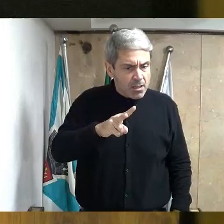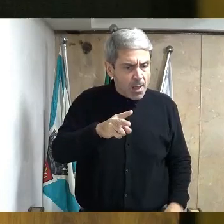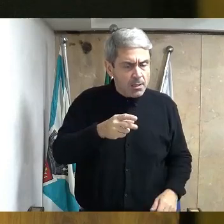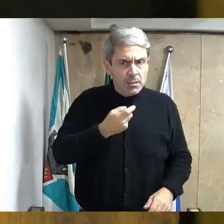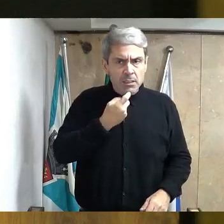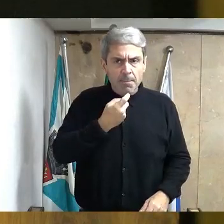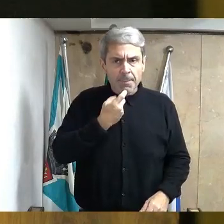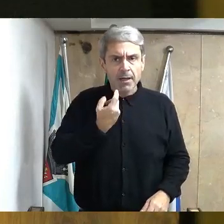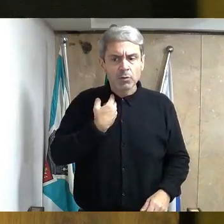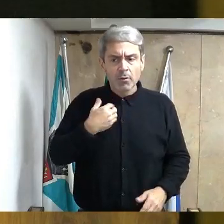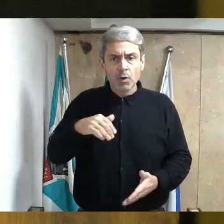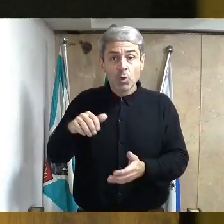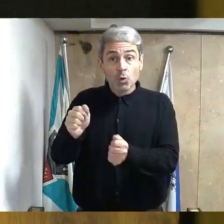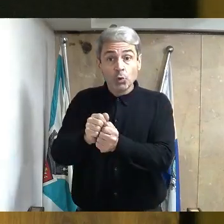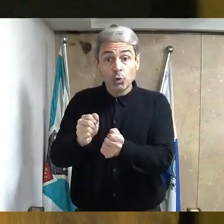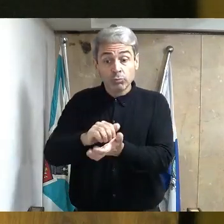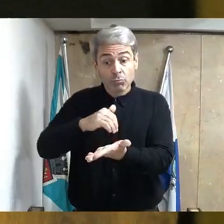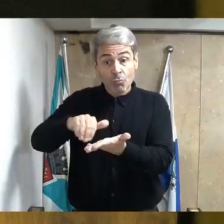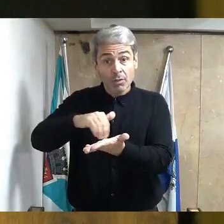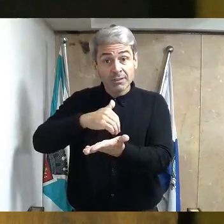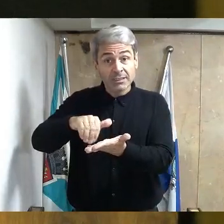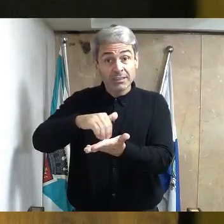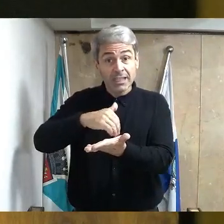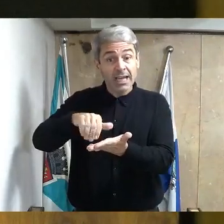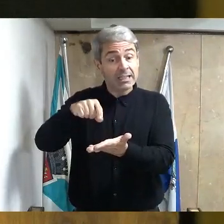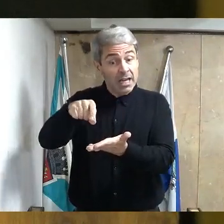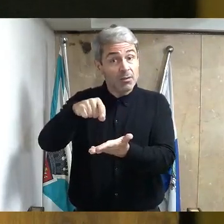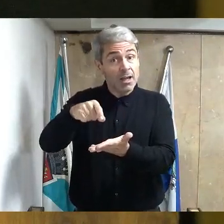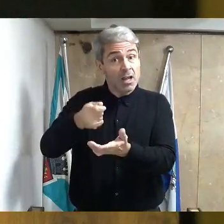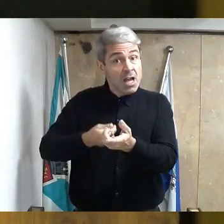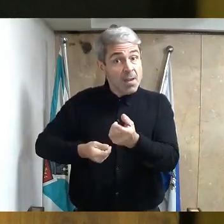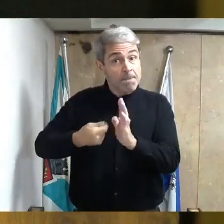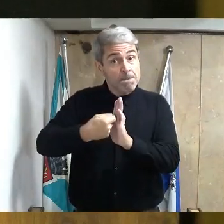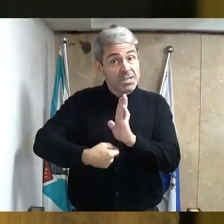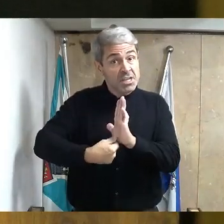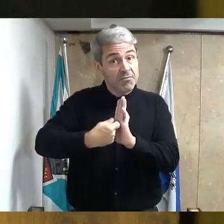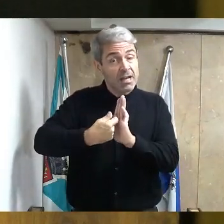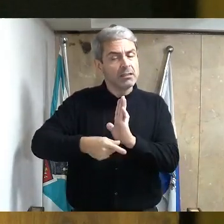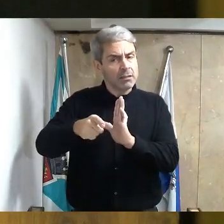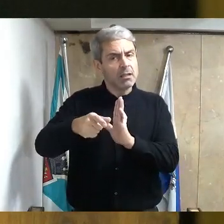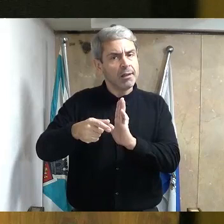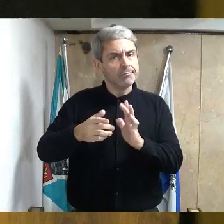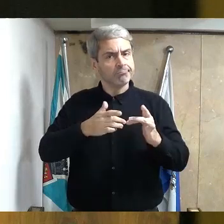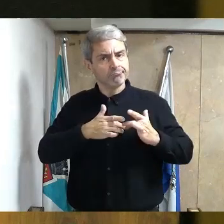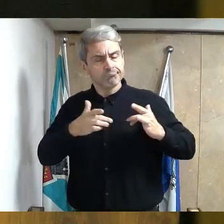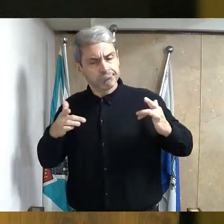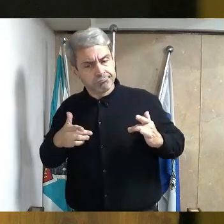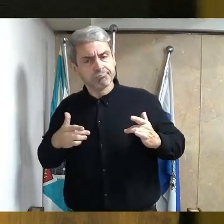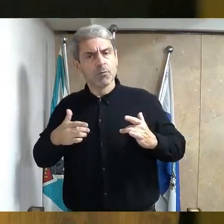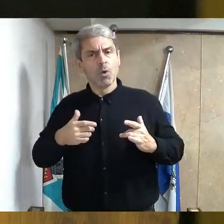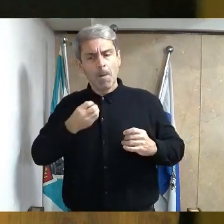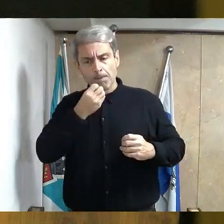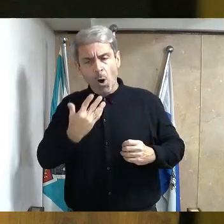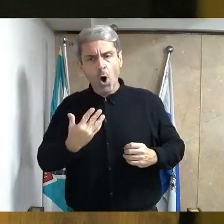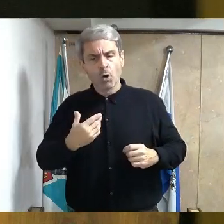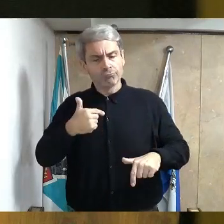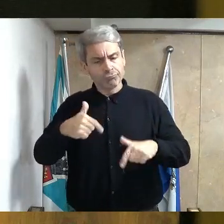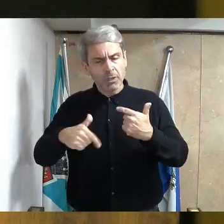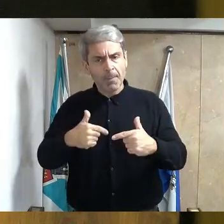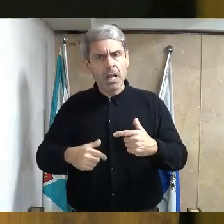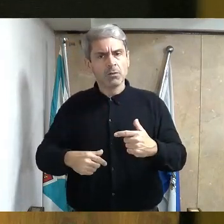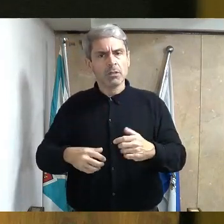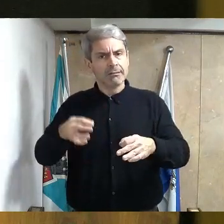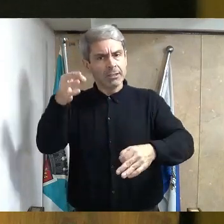com os secretários. Espero que o secretário é uma pessoa benevolente, bacana, que faz seu serviço, que seja